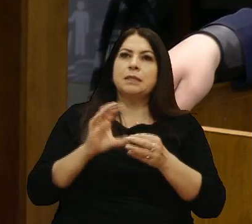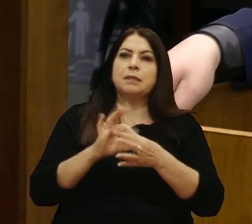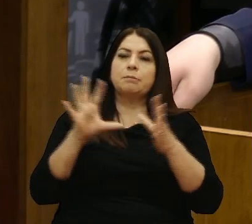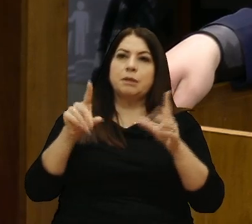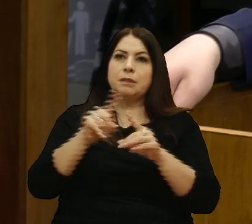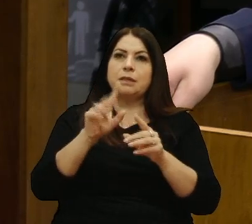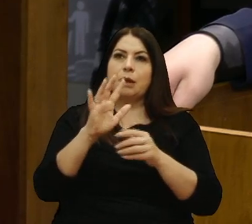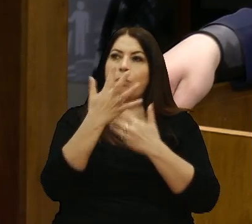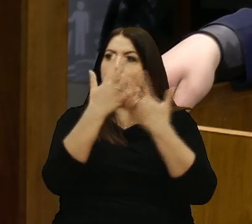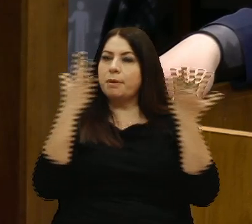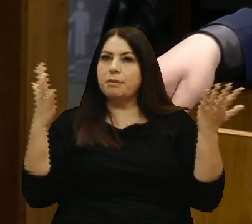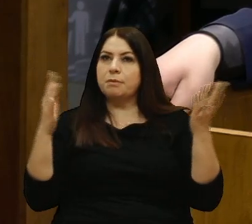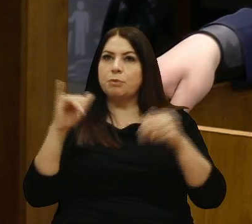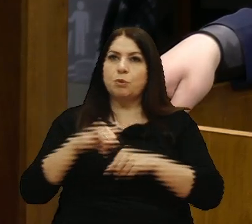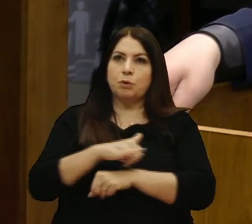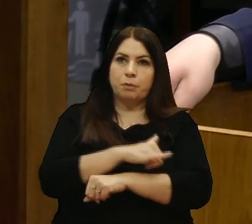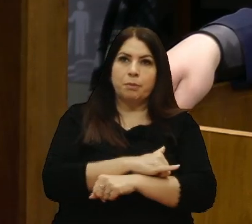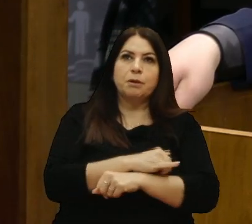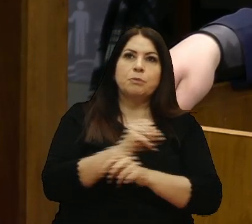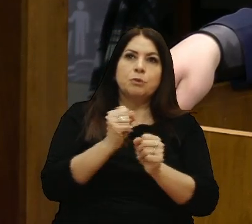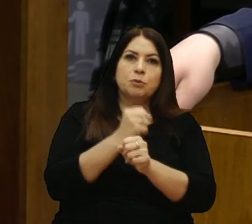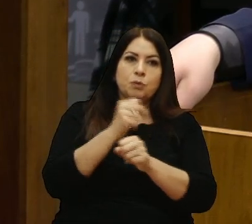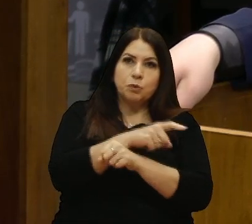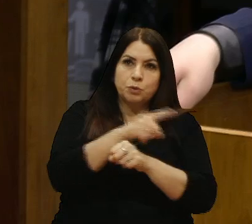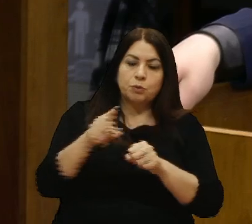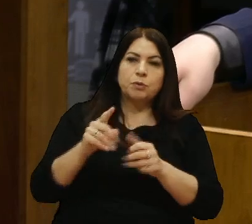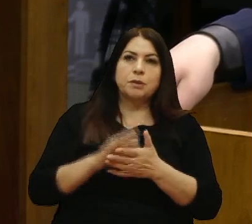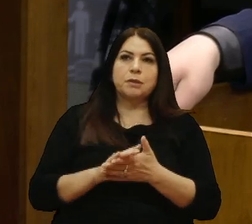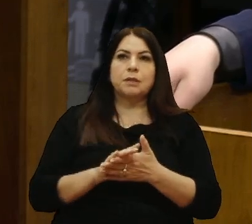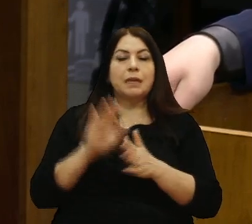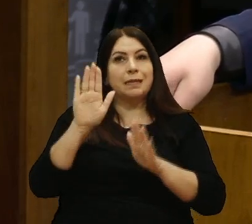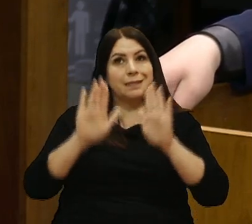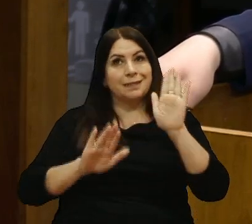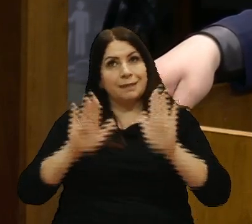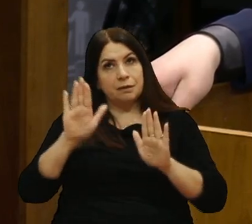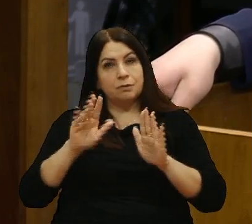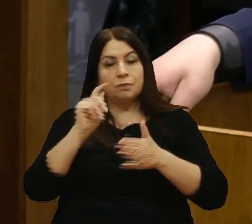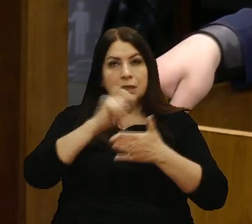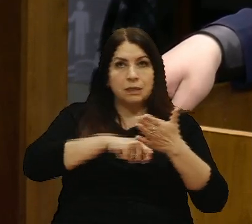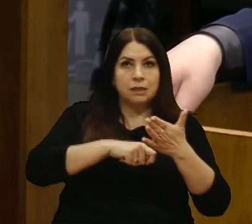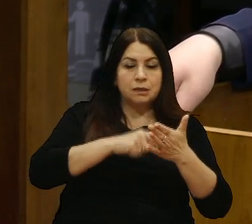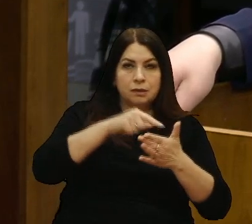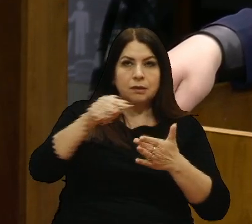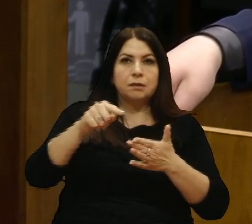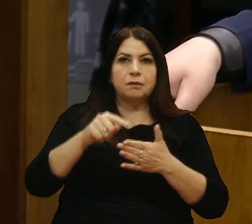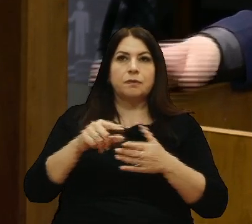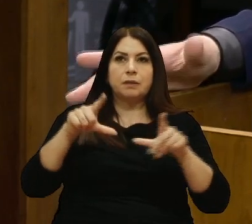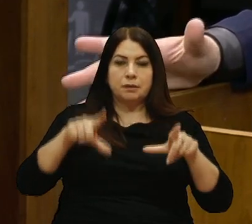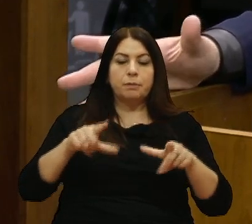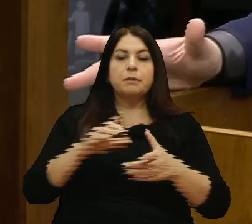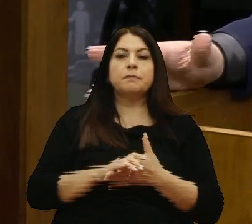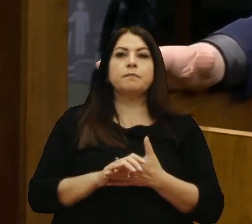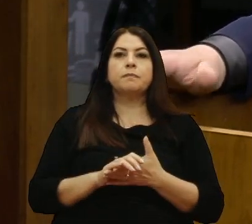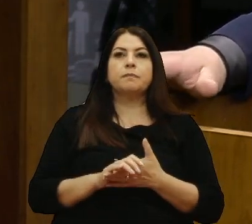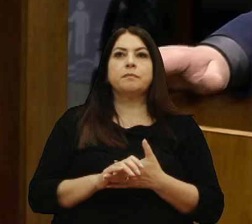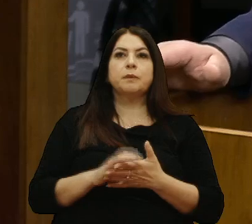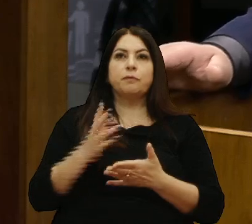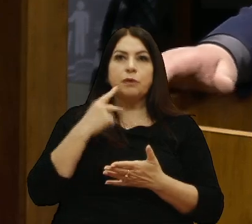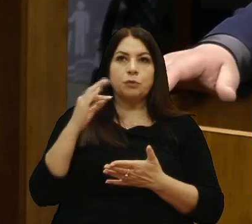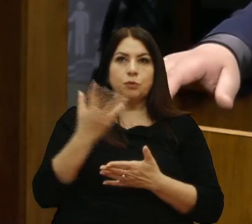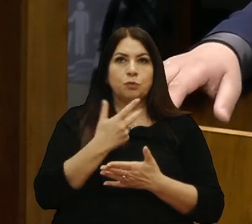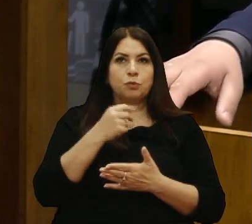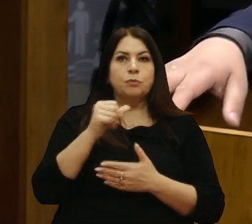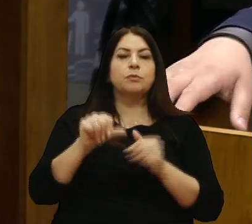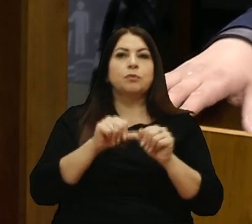liberações ambientais para que o aeroporto pudesse, então, ser licitado, ser assinado e dar a licitação desse espaço. Mas, dito isso, virado